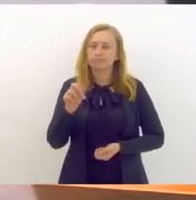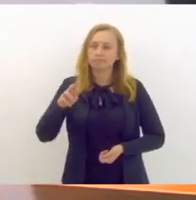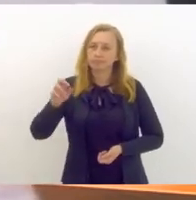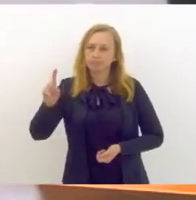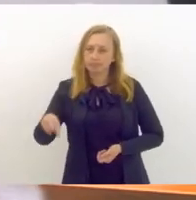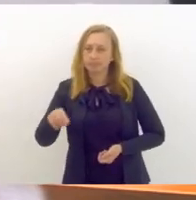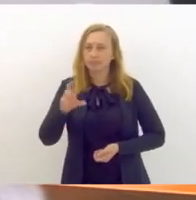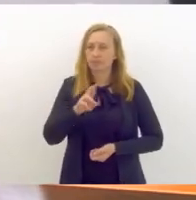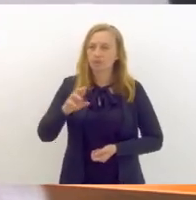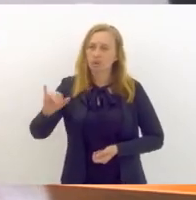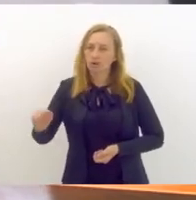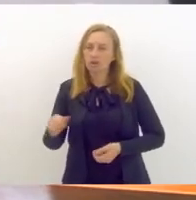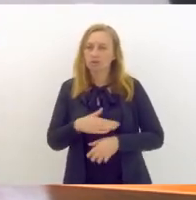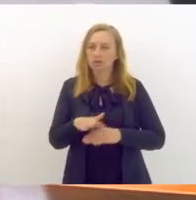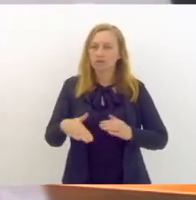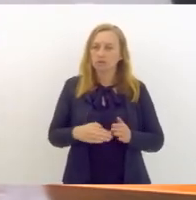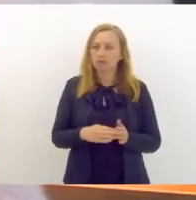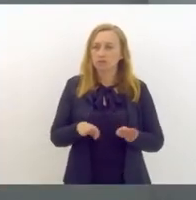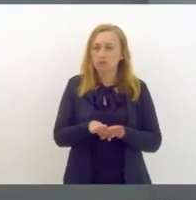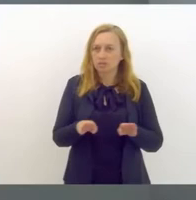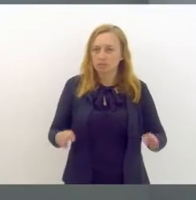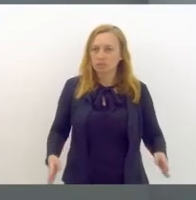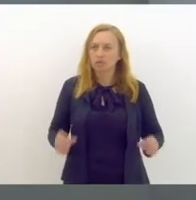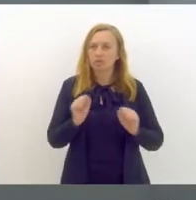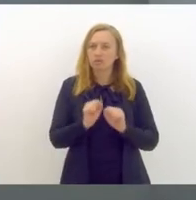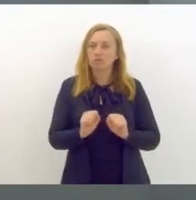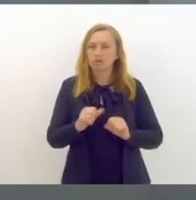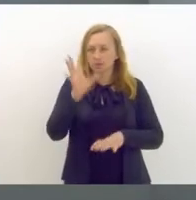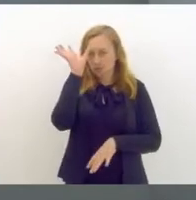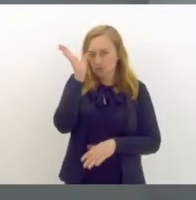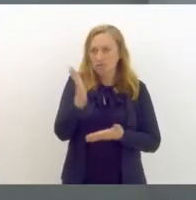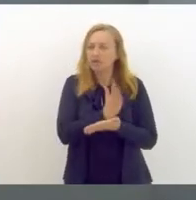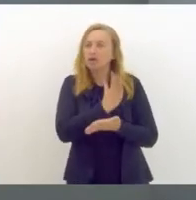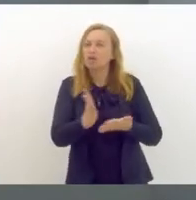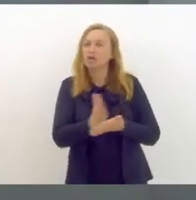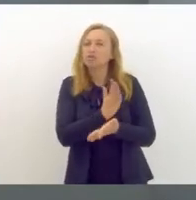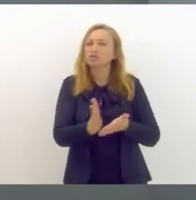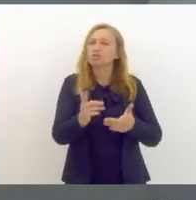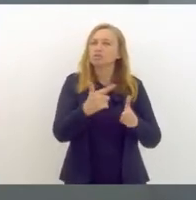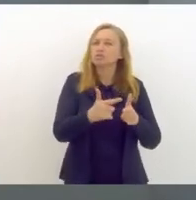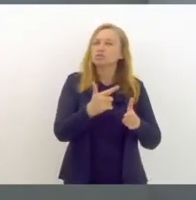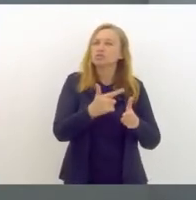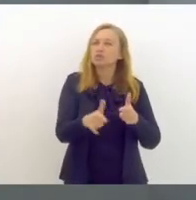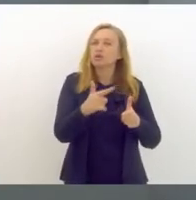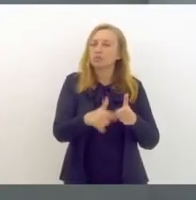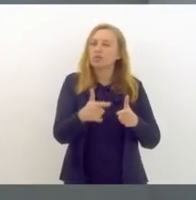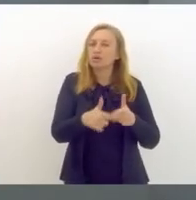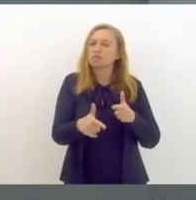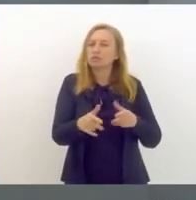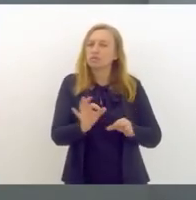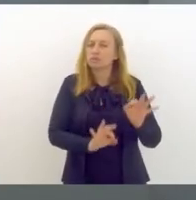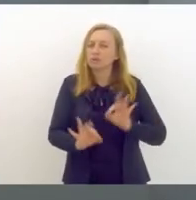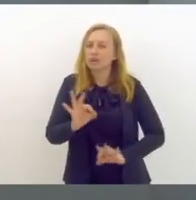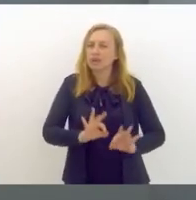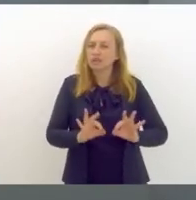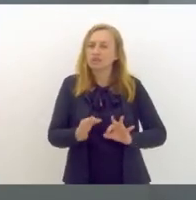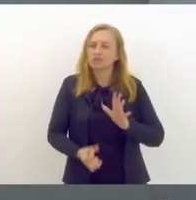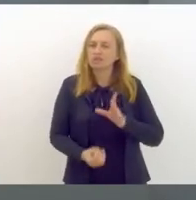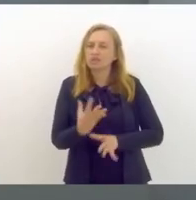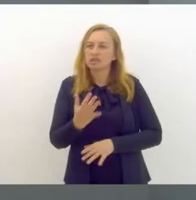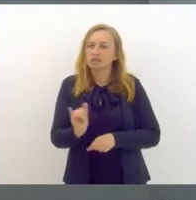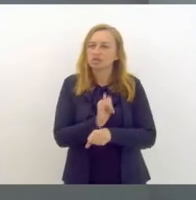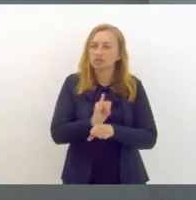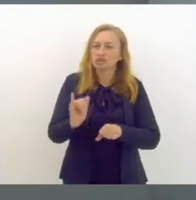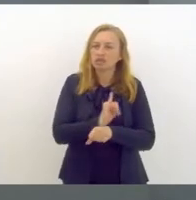da mesa, Firjão. Nós podemos resolver alguns problemas na criação, na elaboração do plano de manejo. Ali a gente